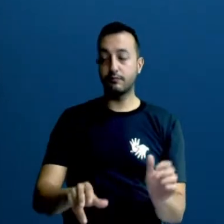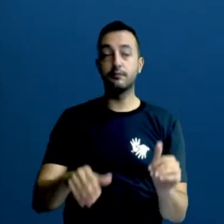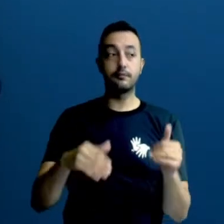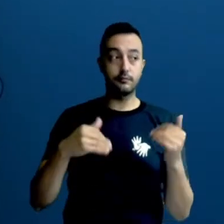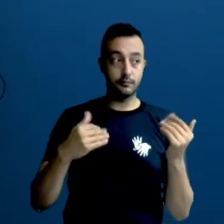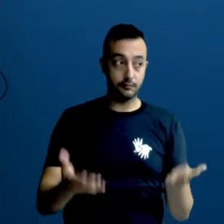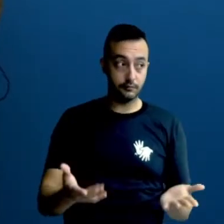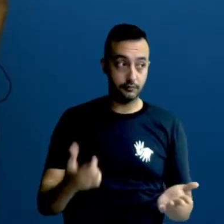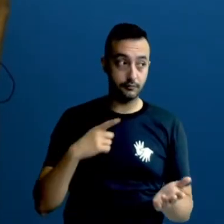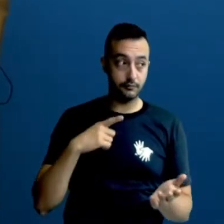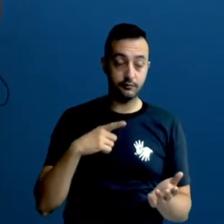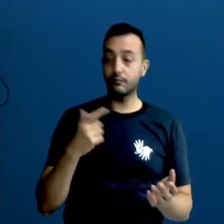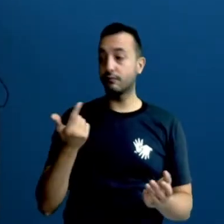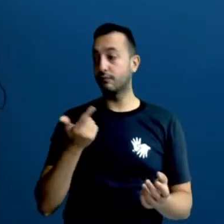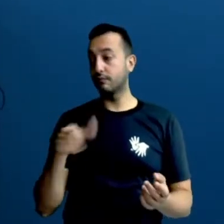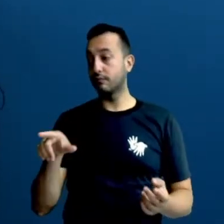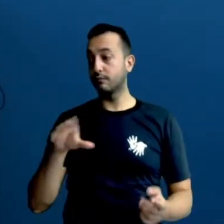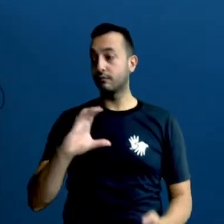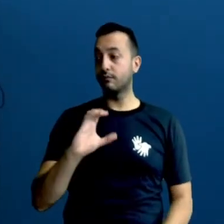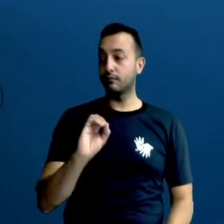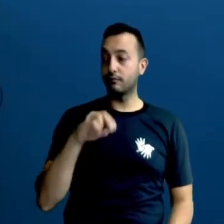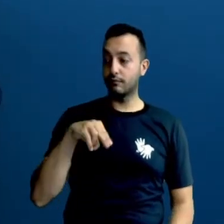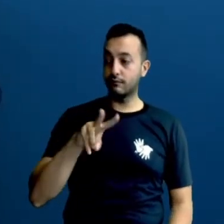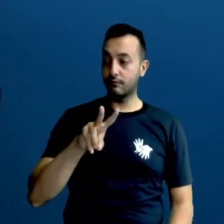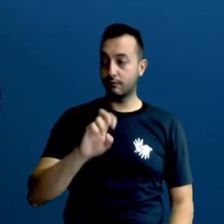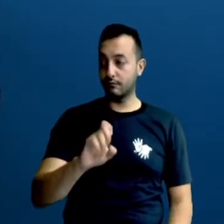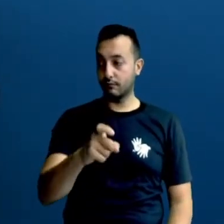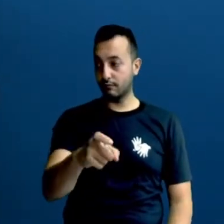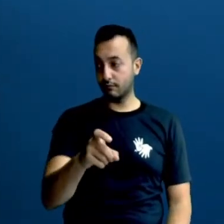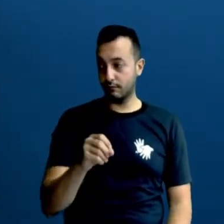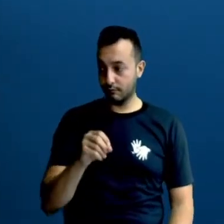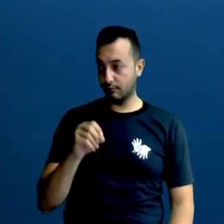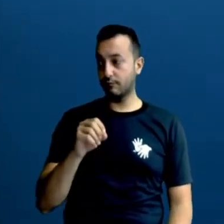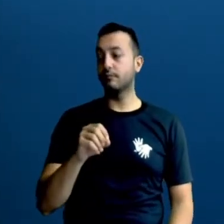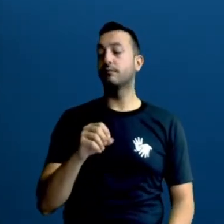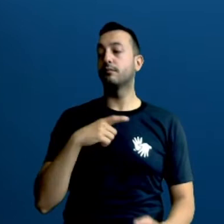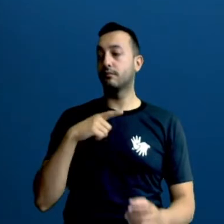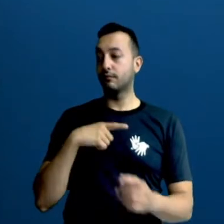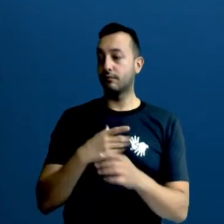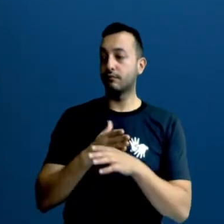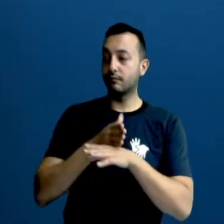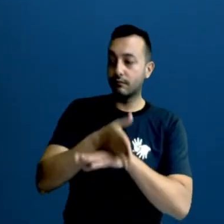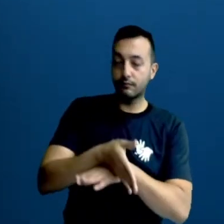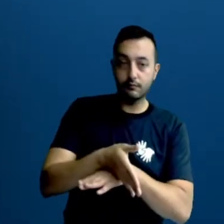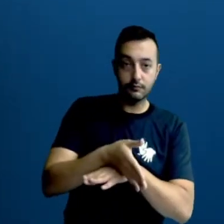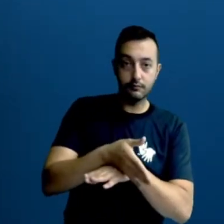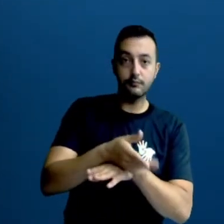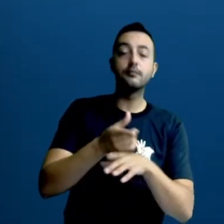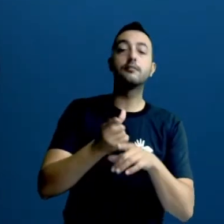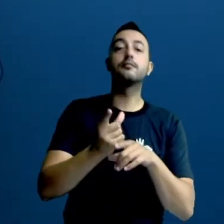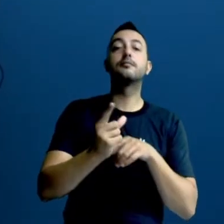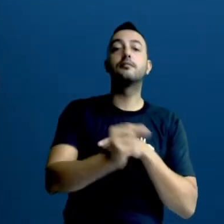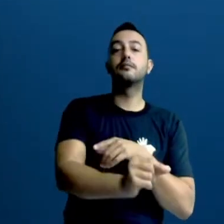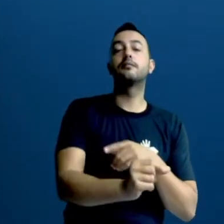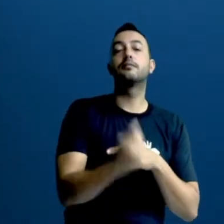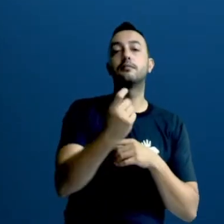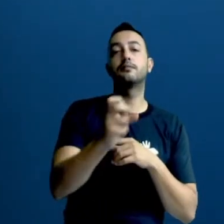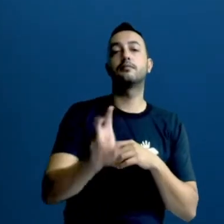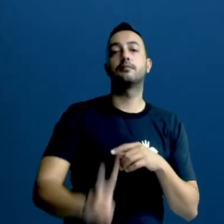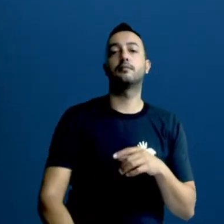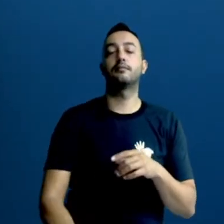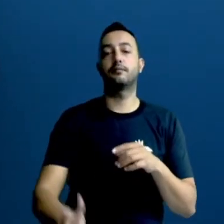no polígono convexo, não. O segmento de reta entra e sai uma única vez da